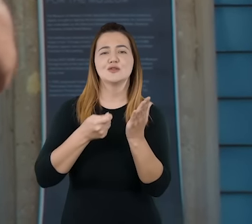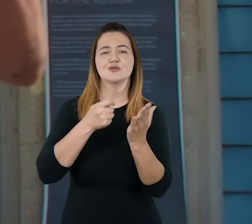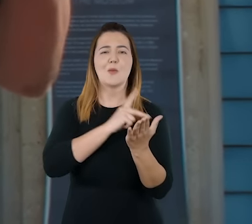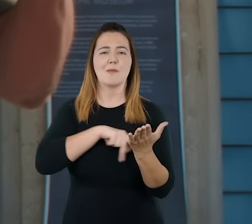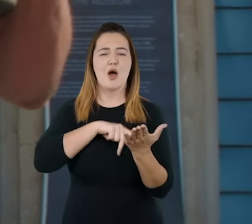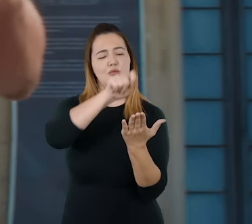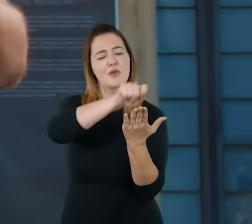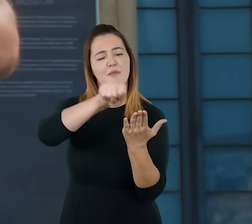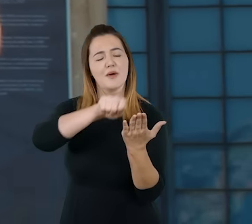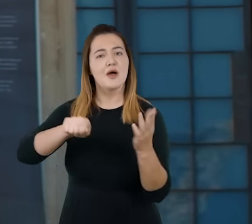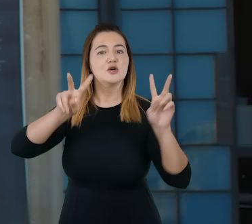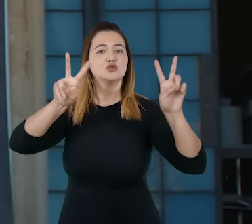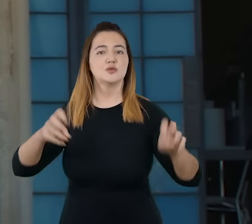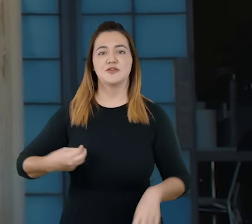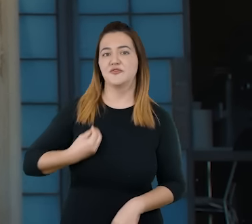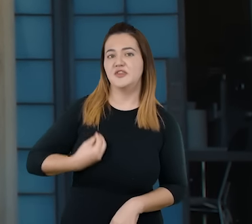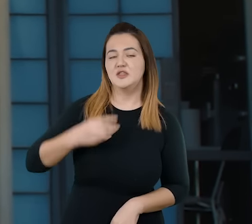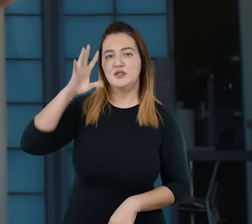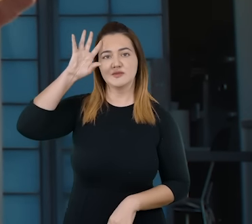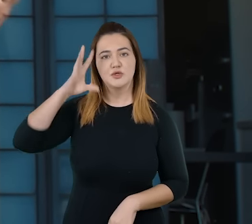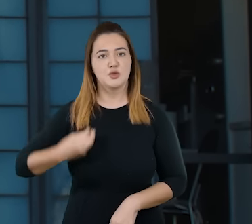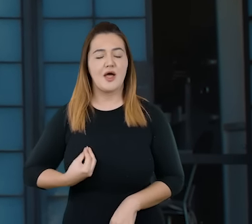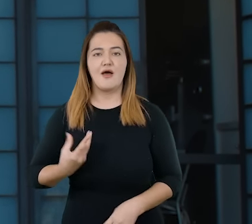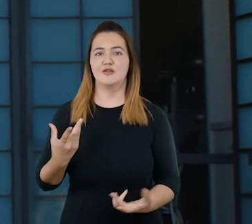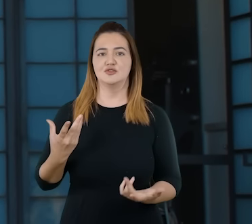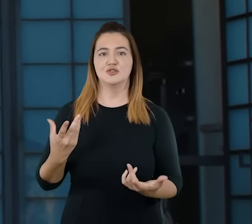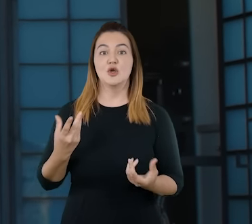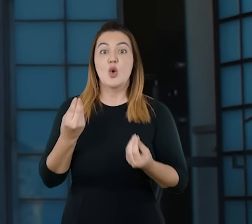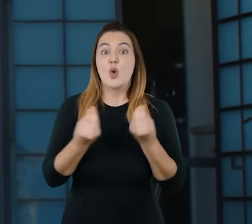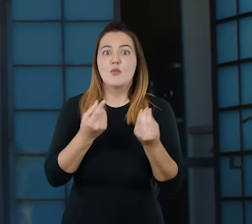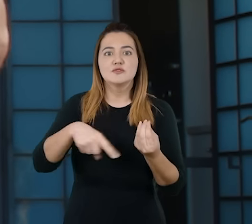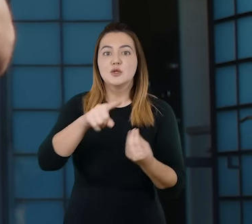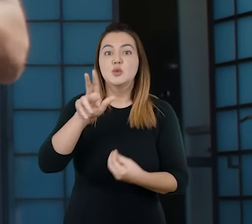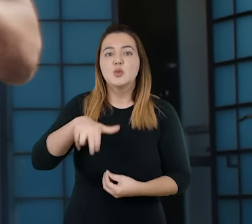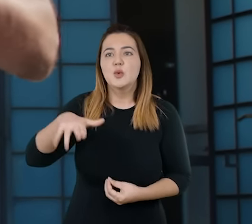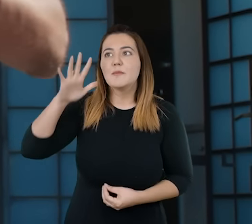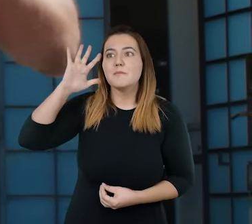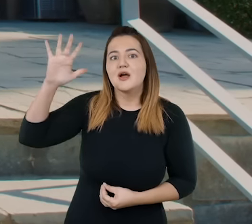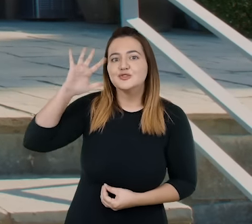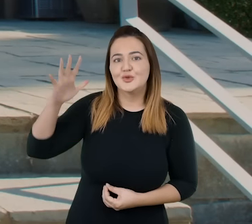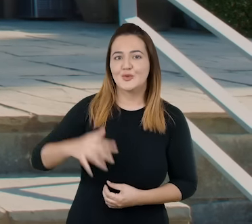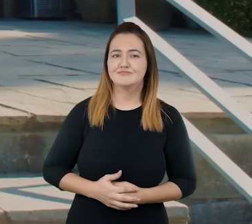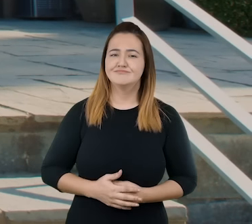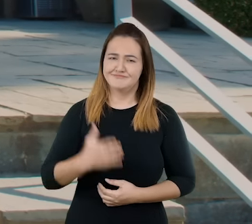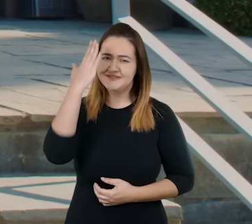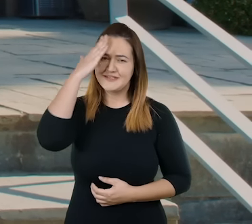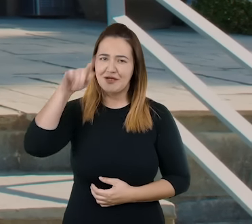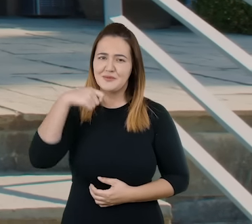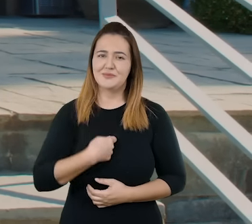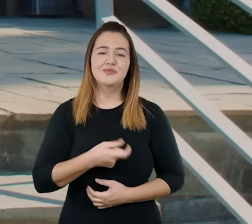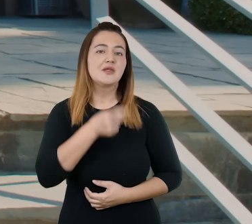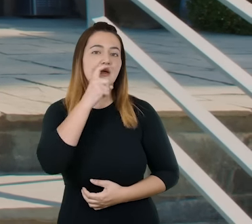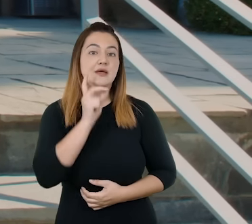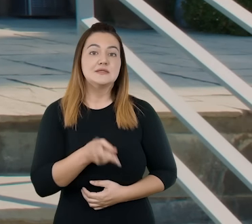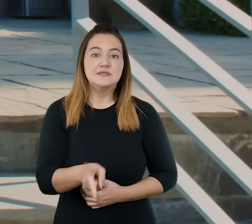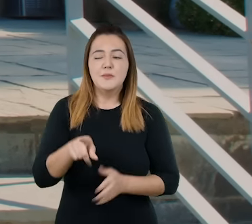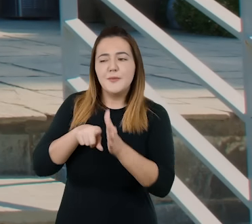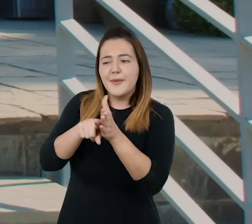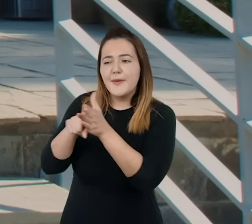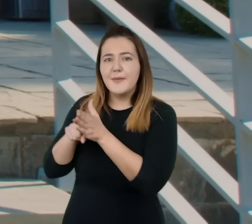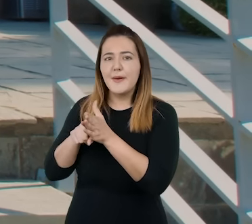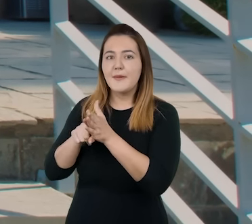acerca da vida, da espiritualidade, da santidade, de uma maneira como você nunca imaginou. Você sabe, eu sou Rodrigo Silva, estou